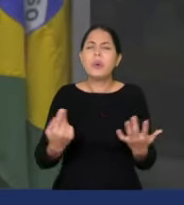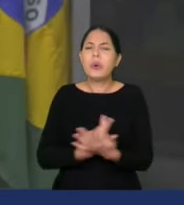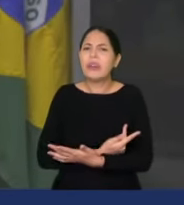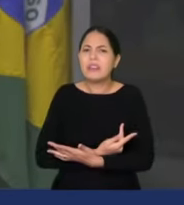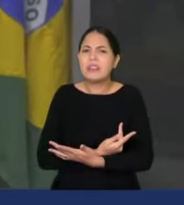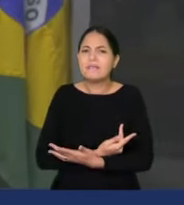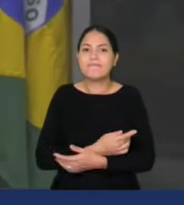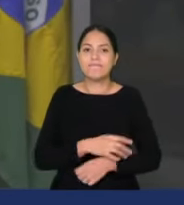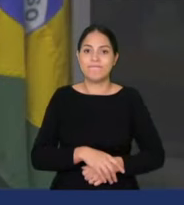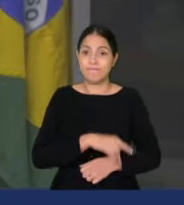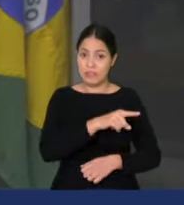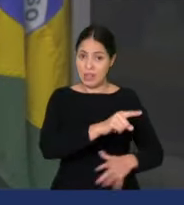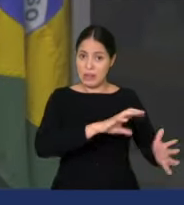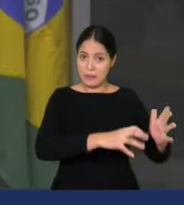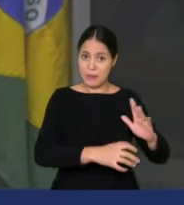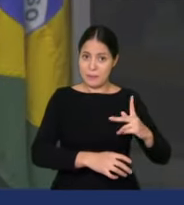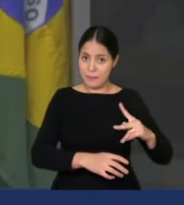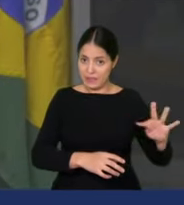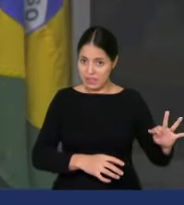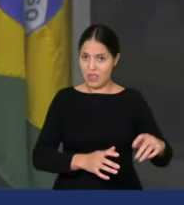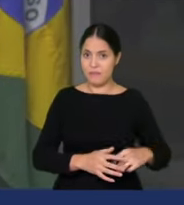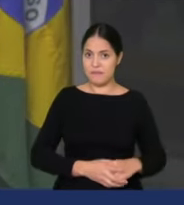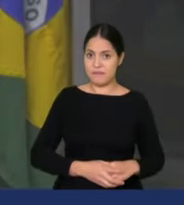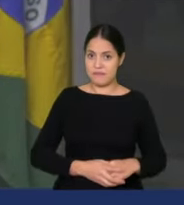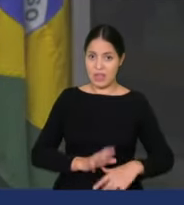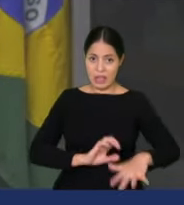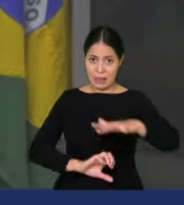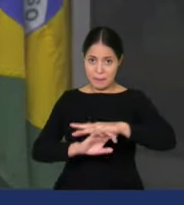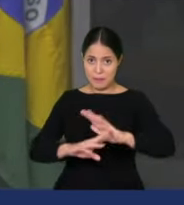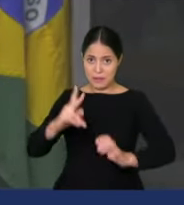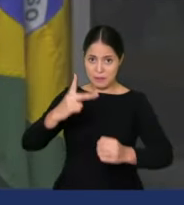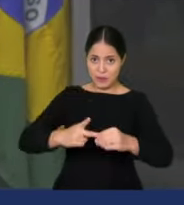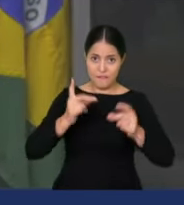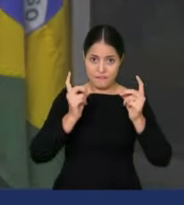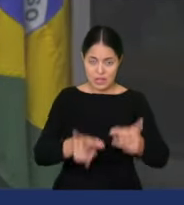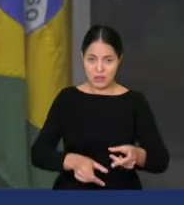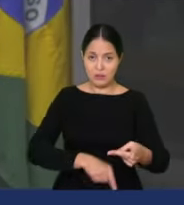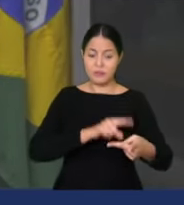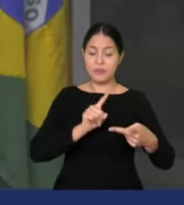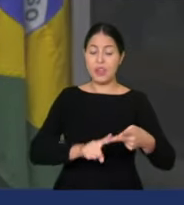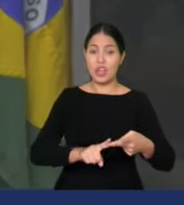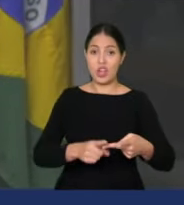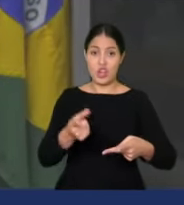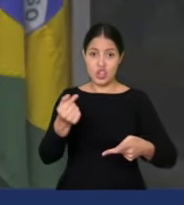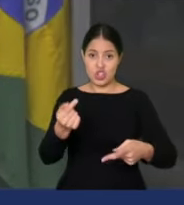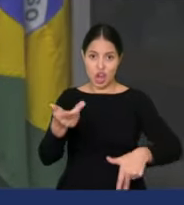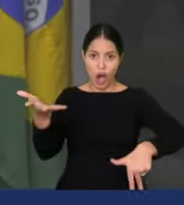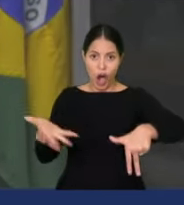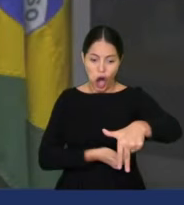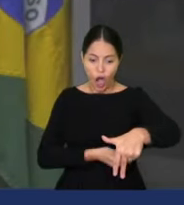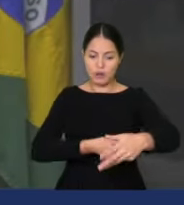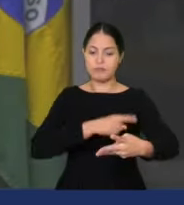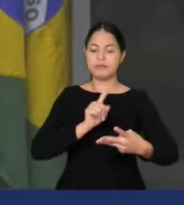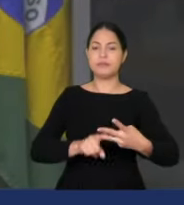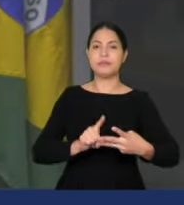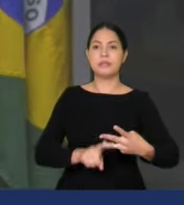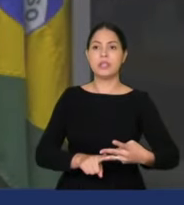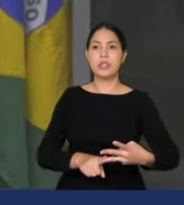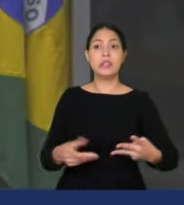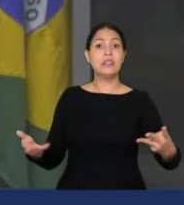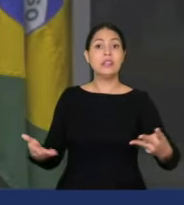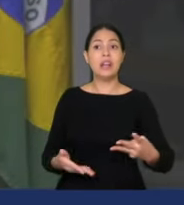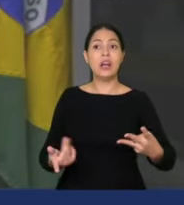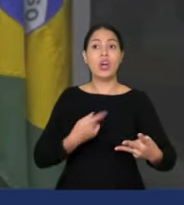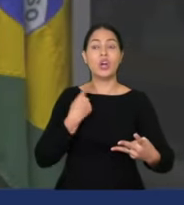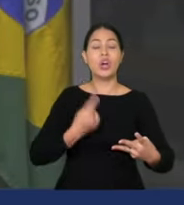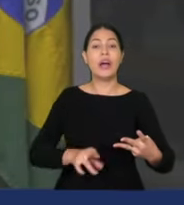roubaram a Petrobras no restante que tinha, e a nossa válvula de escape, que seria agora com as